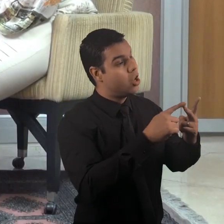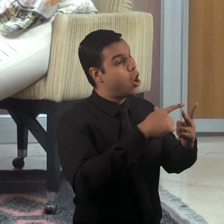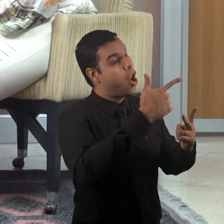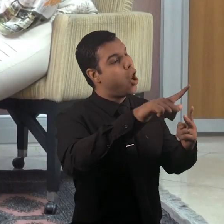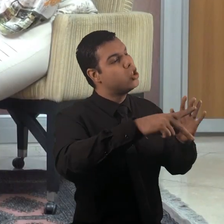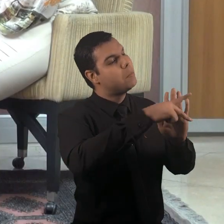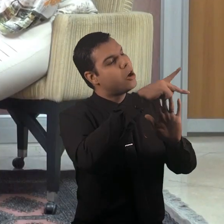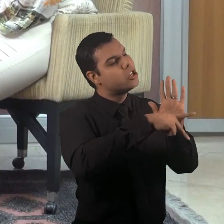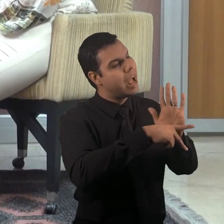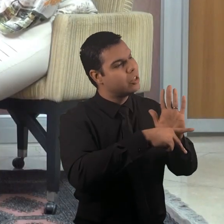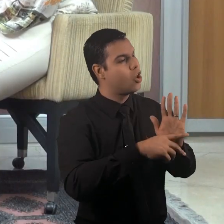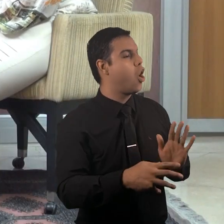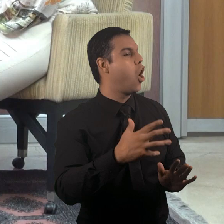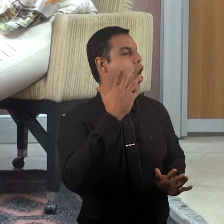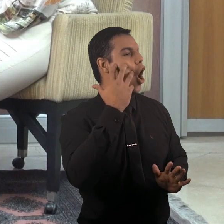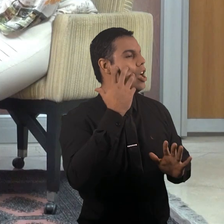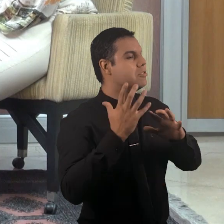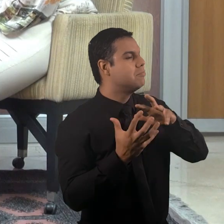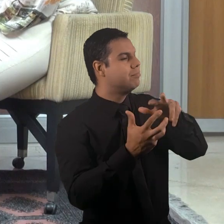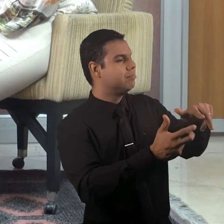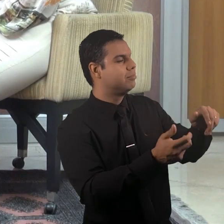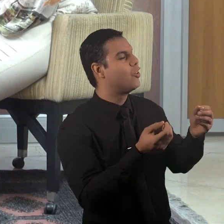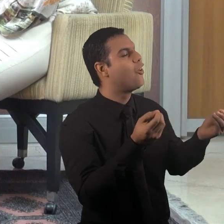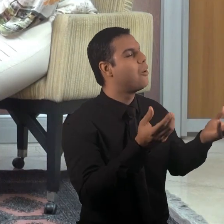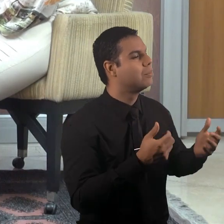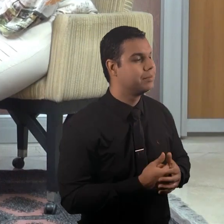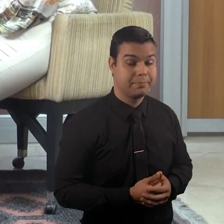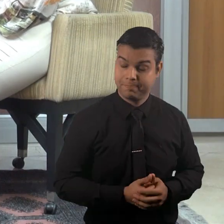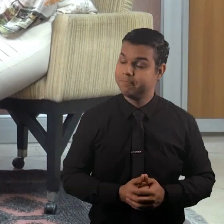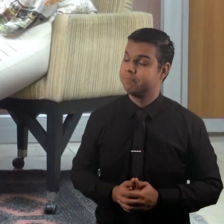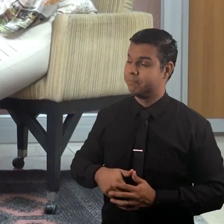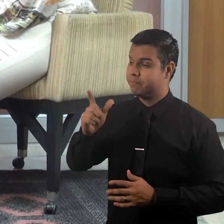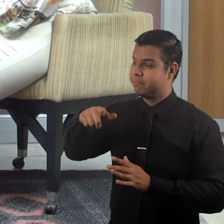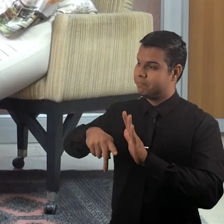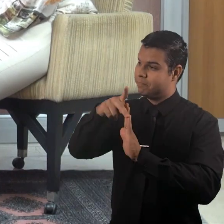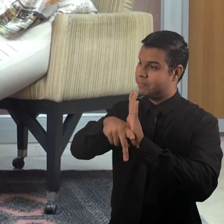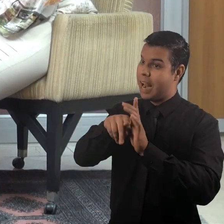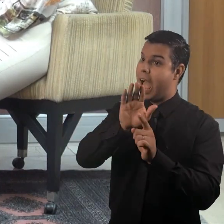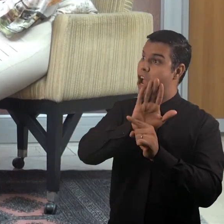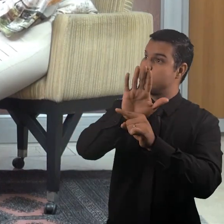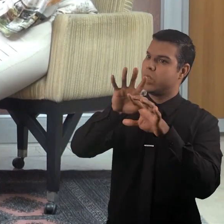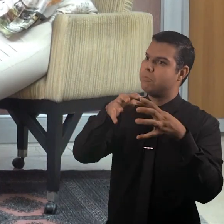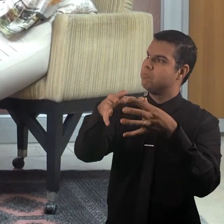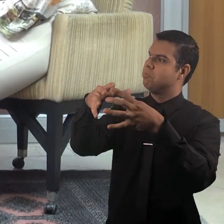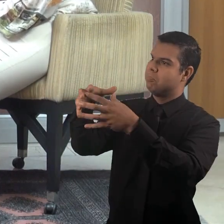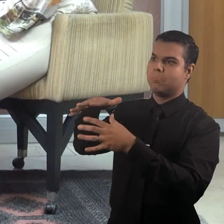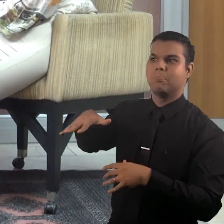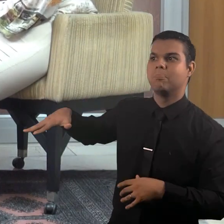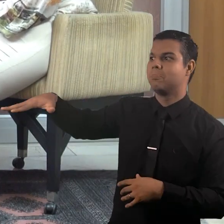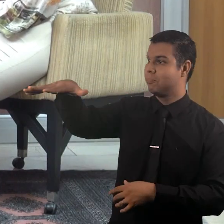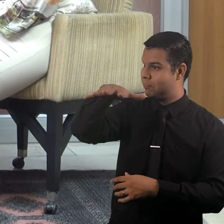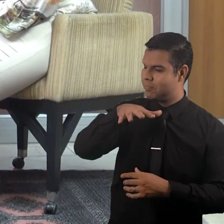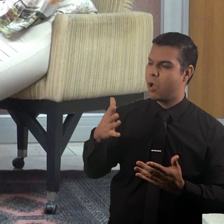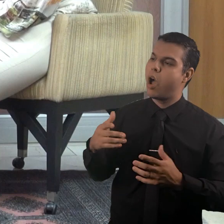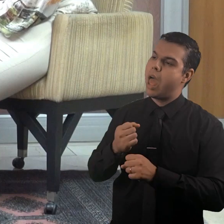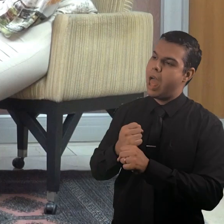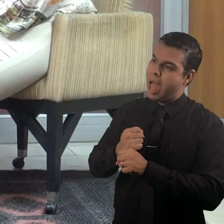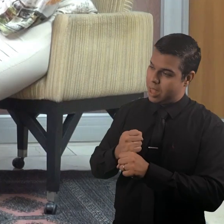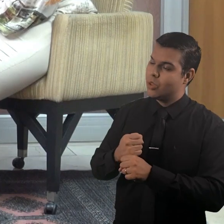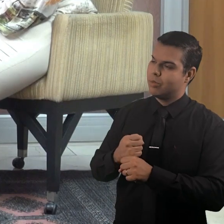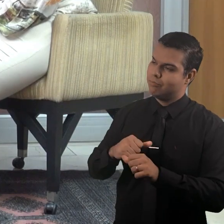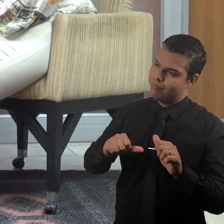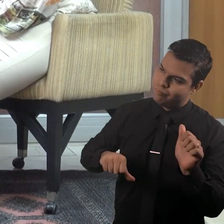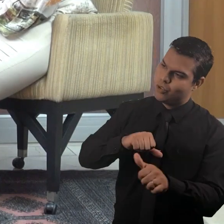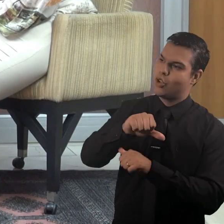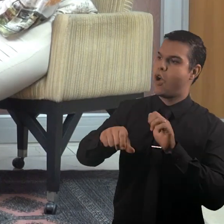Vamos falar de outro projeto, Rosas no Morro. Explica pra gente. É um projeto que atende as comunidades. Esse projeto foi reformulado e agora, esse